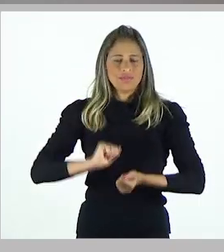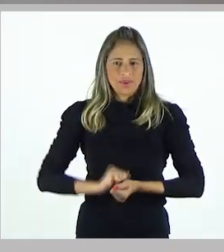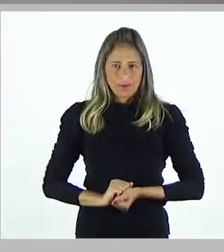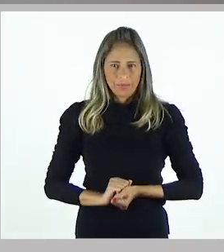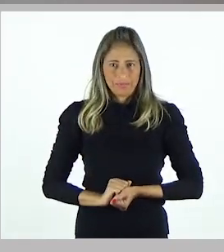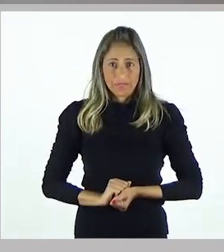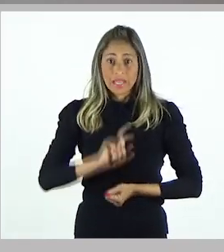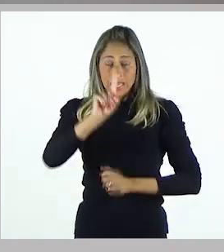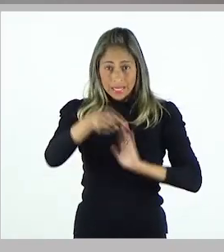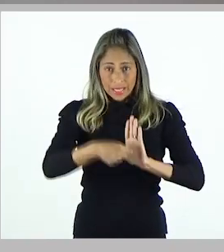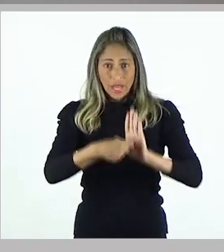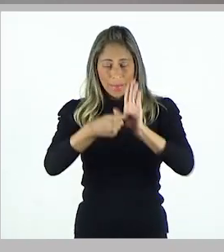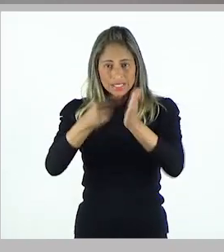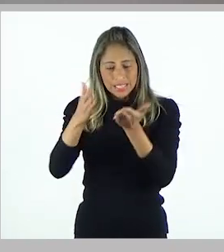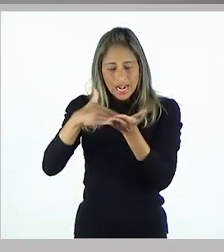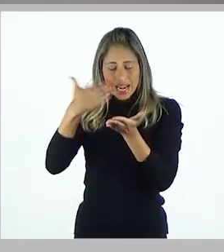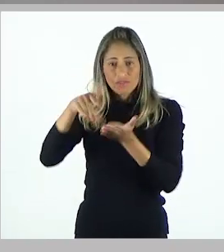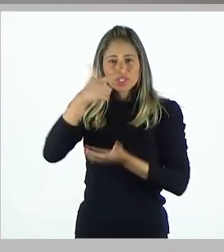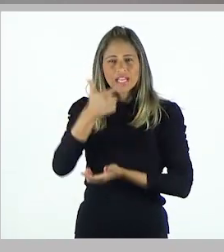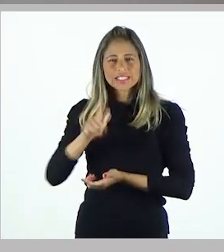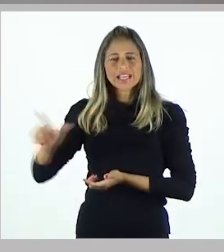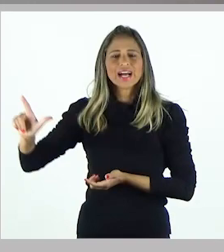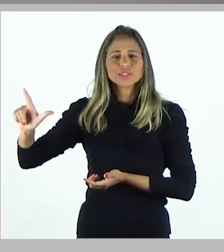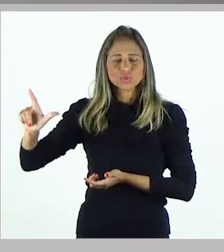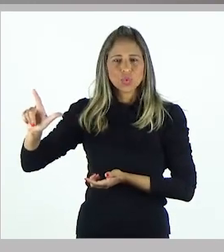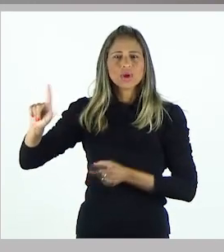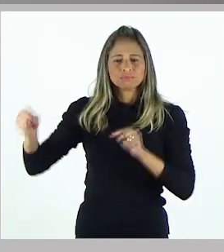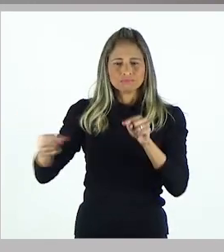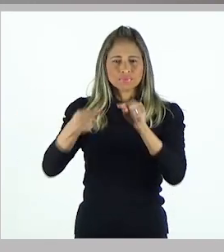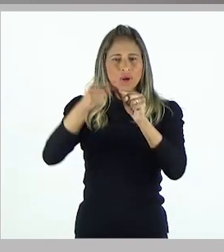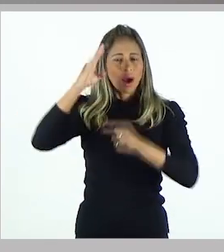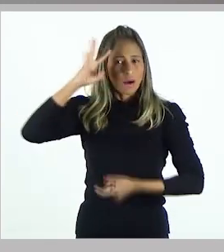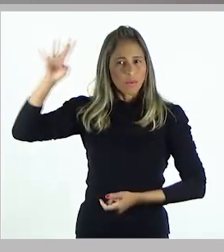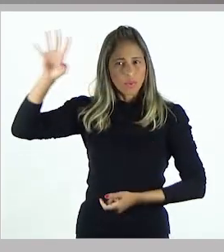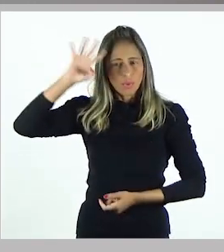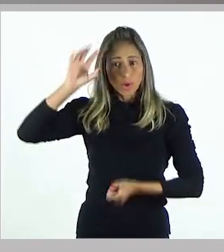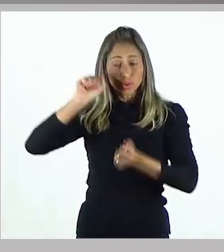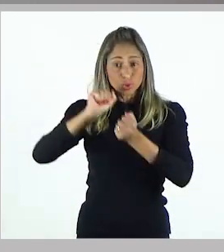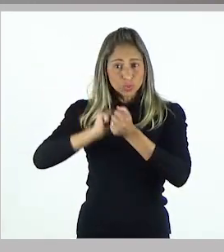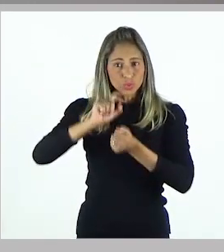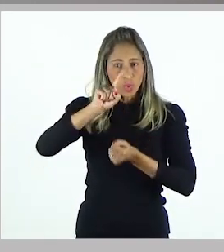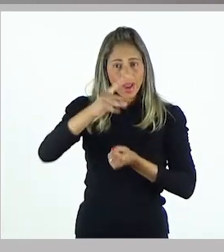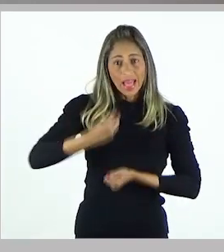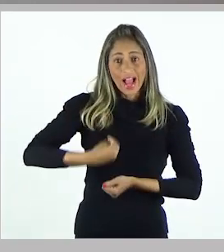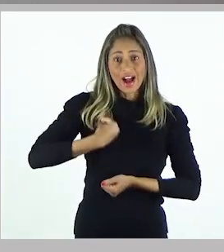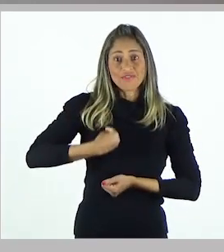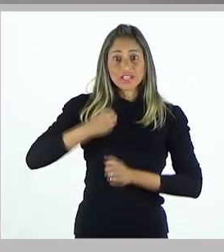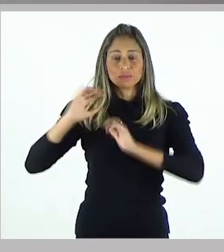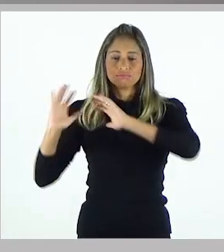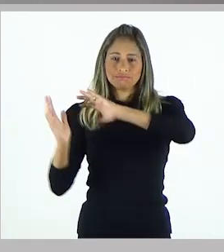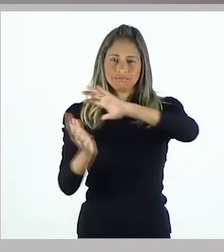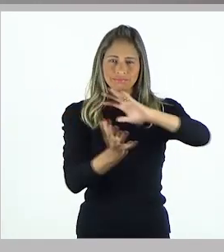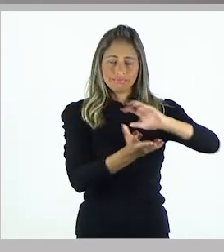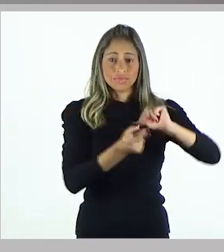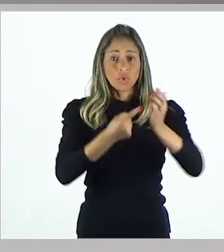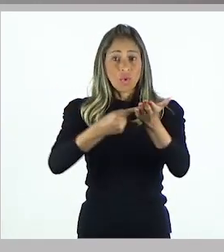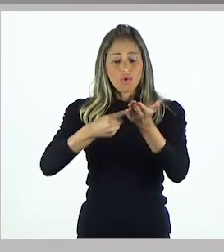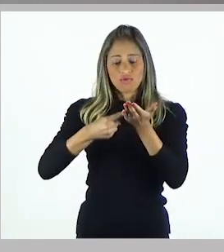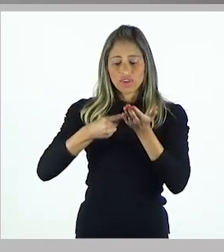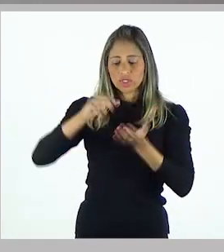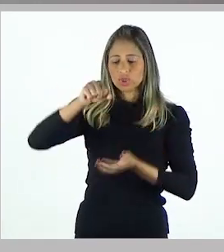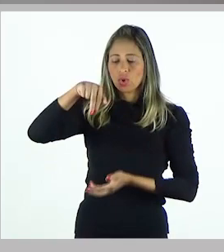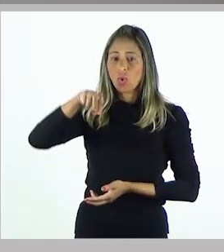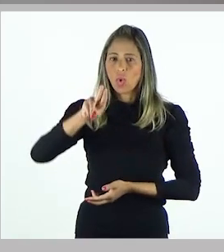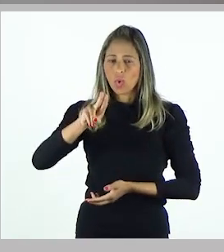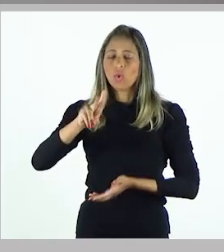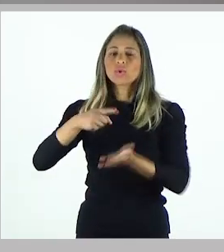e apresentar o livro de literatura como ponte para refletir com eles sobre a vida no planeta, o convite da